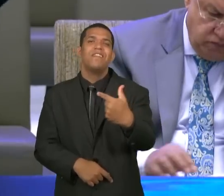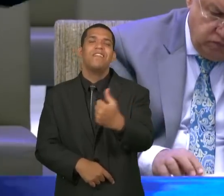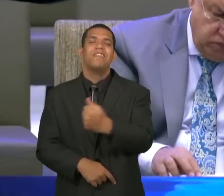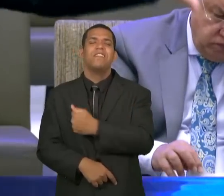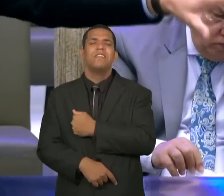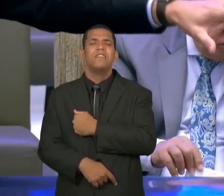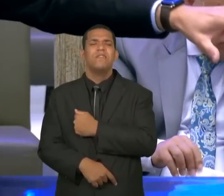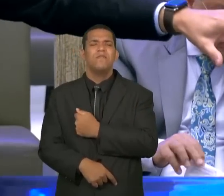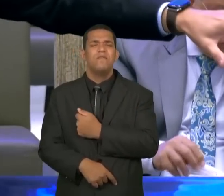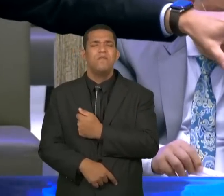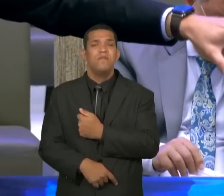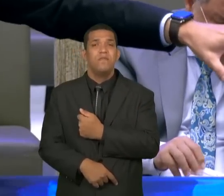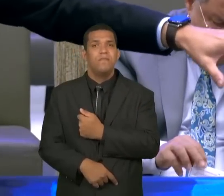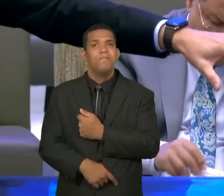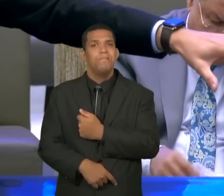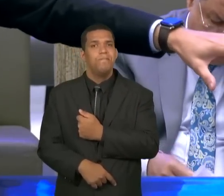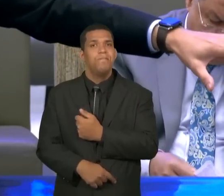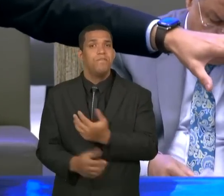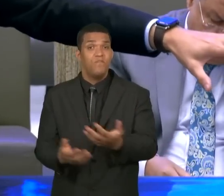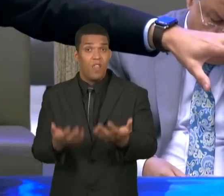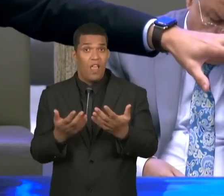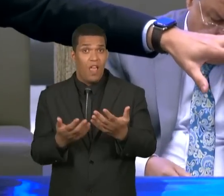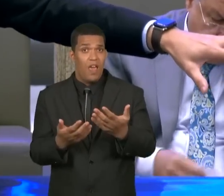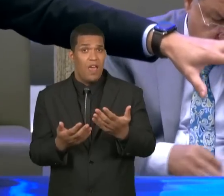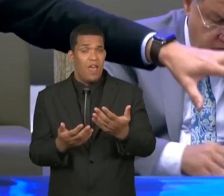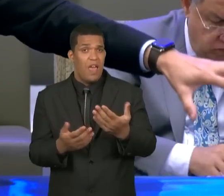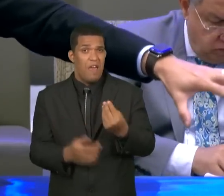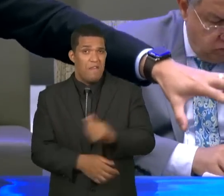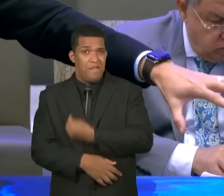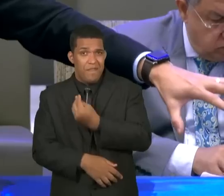as coisas velhas serão passadas